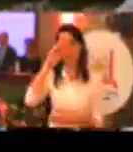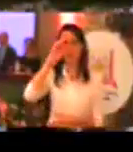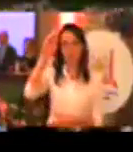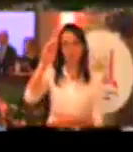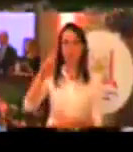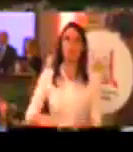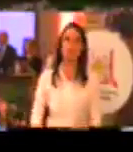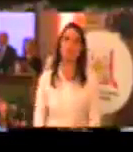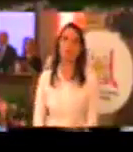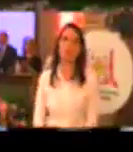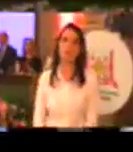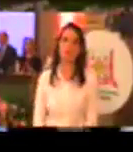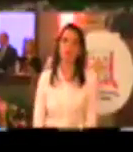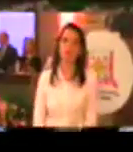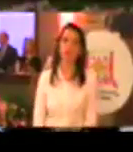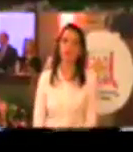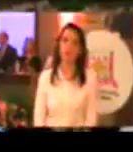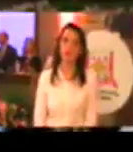favor, Paiol.